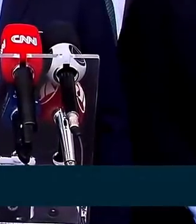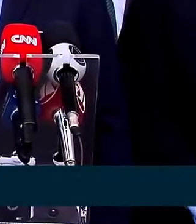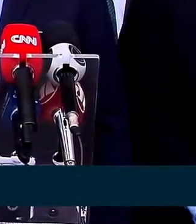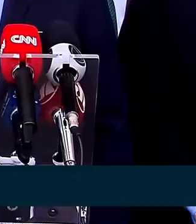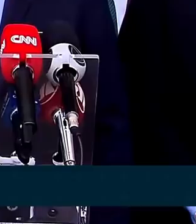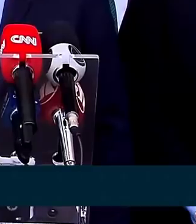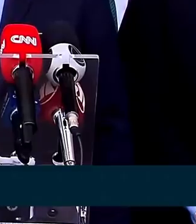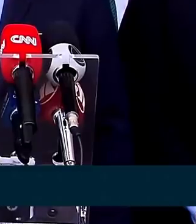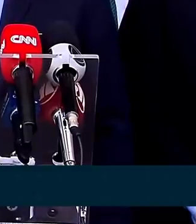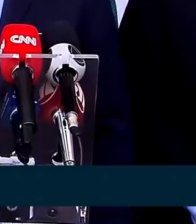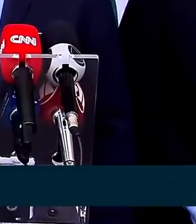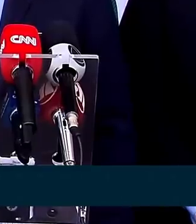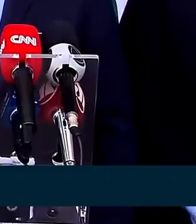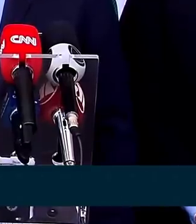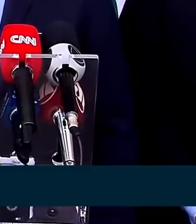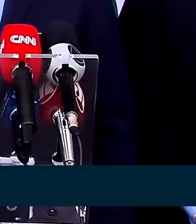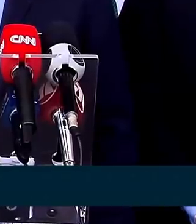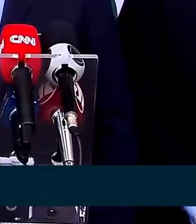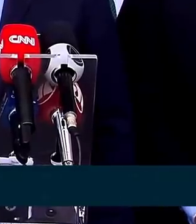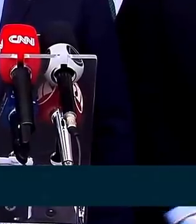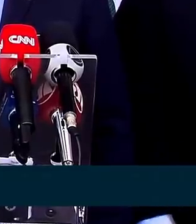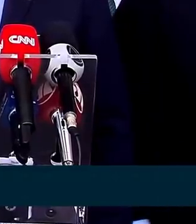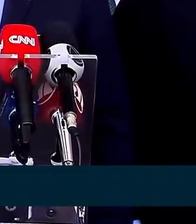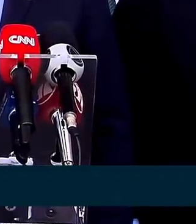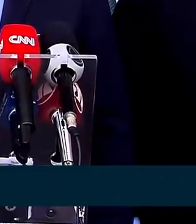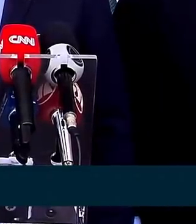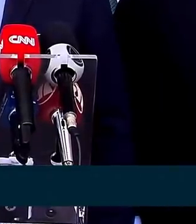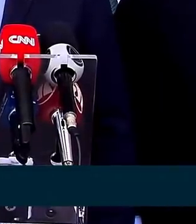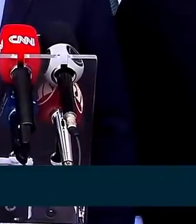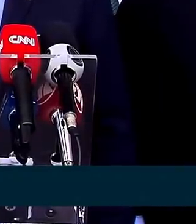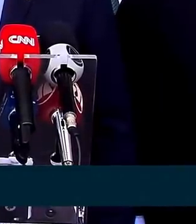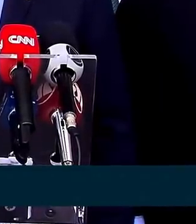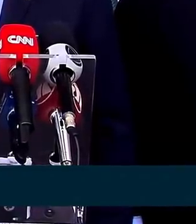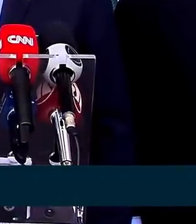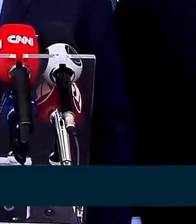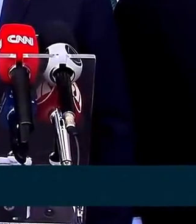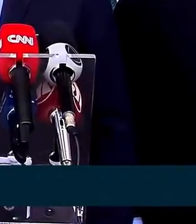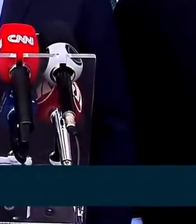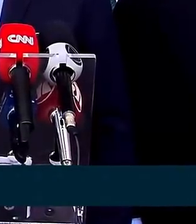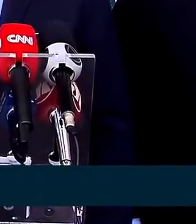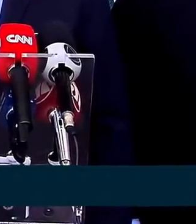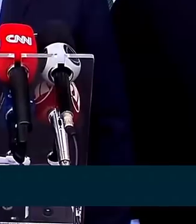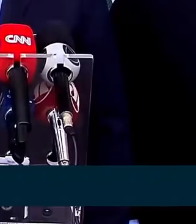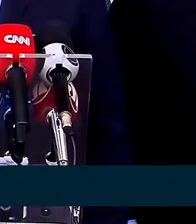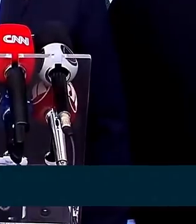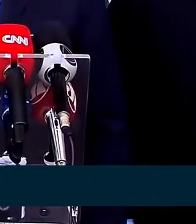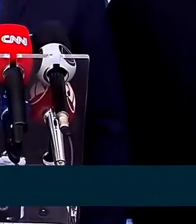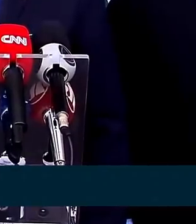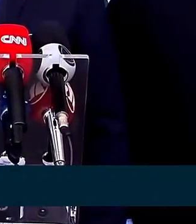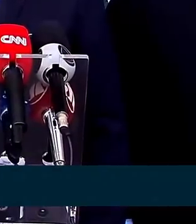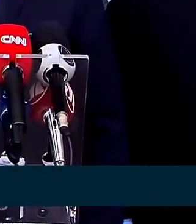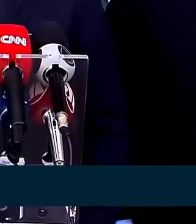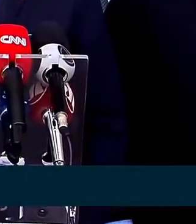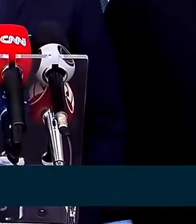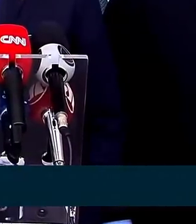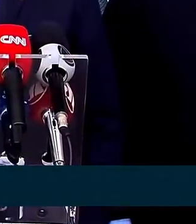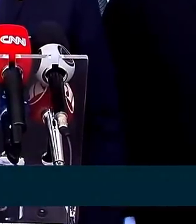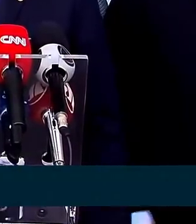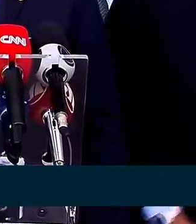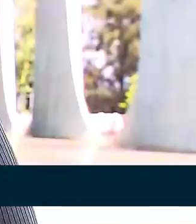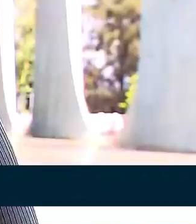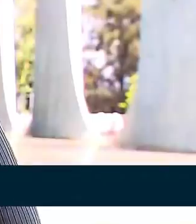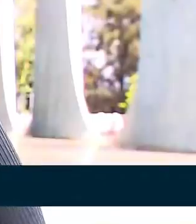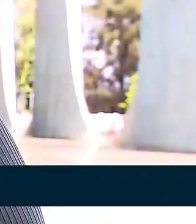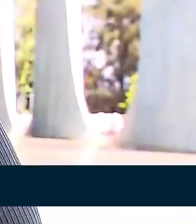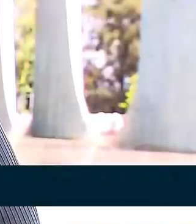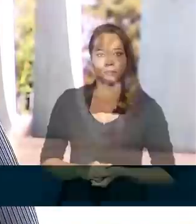o Brasil, segundo a doutrina, orientação do Paulo Guedes, tem que voltar à normalidade o mais rapidamente